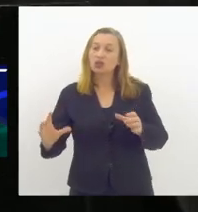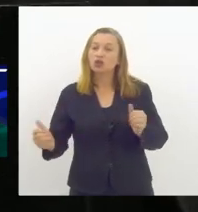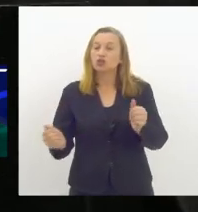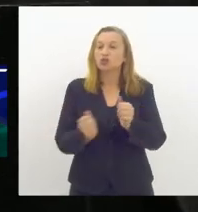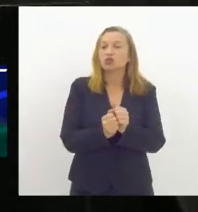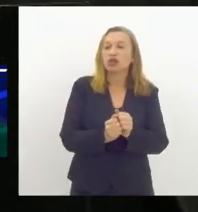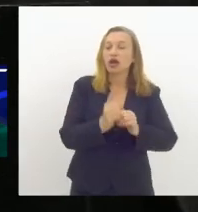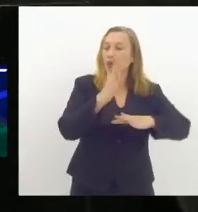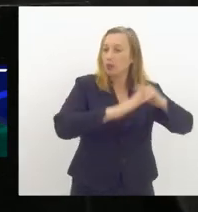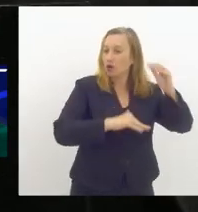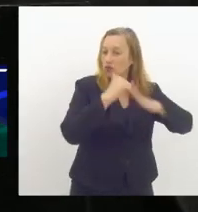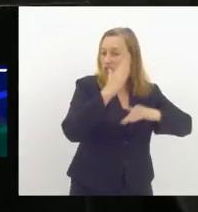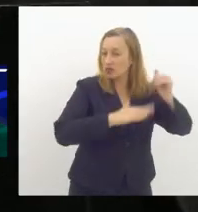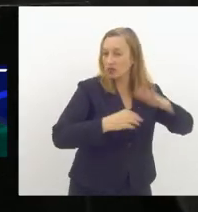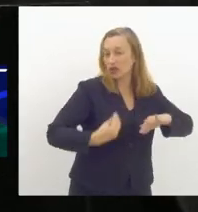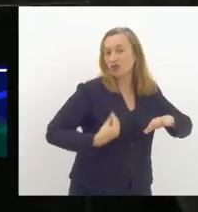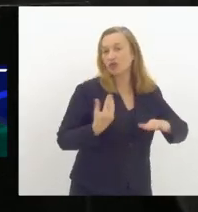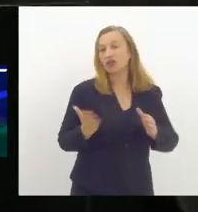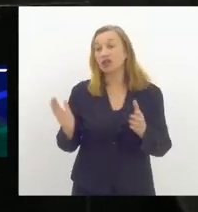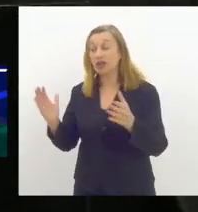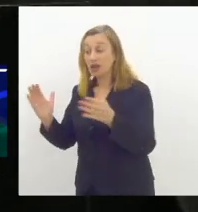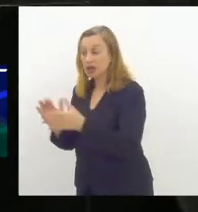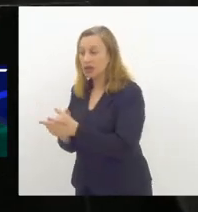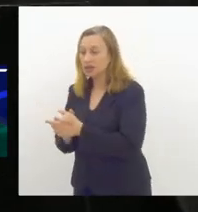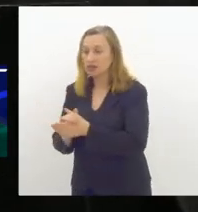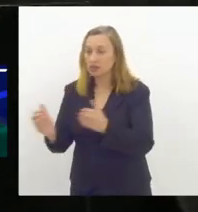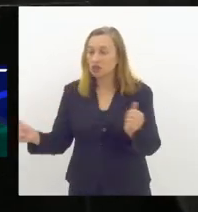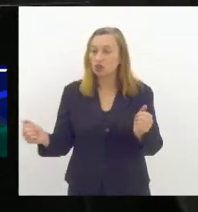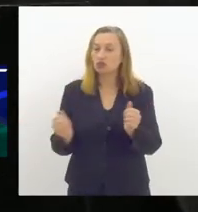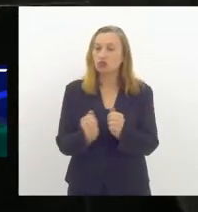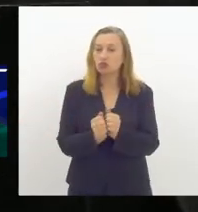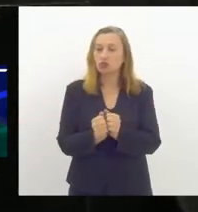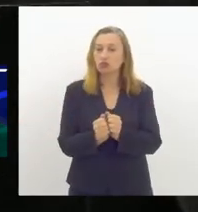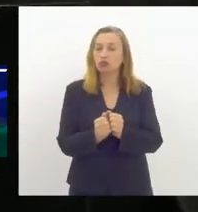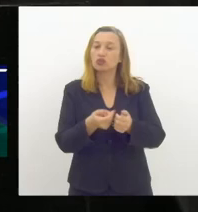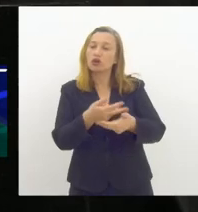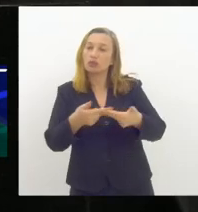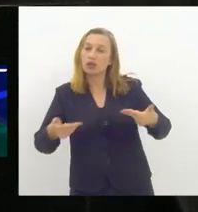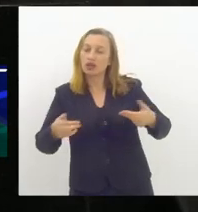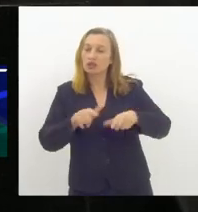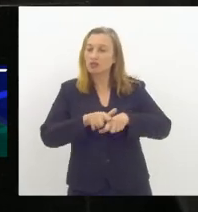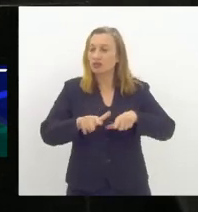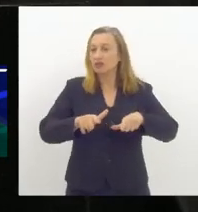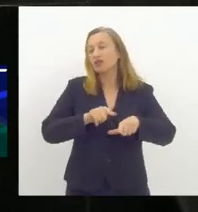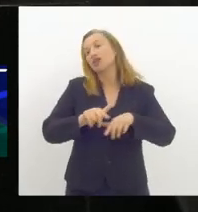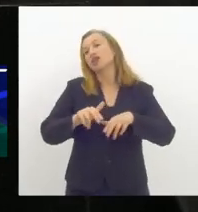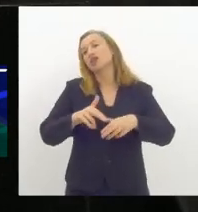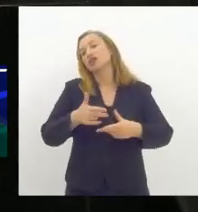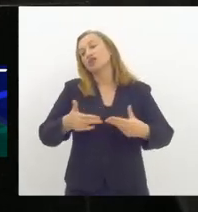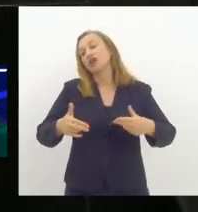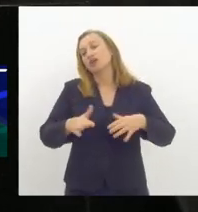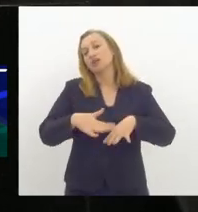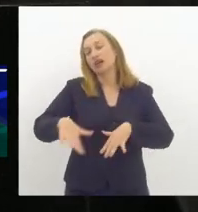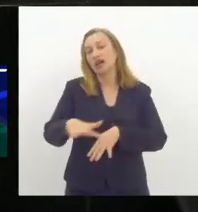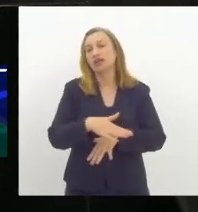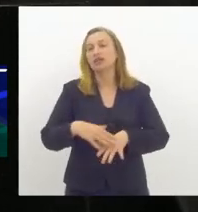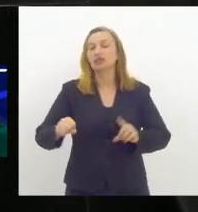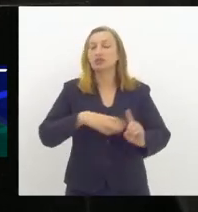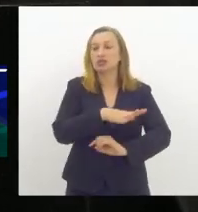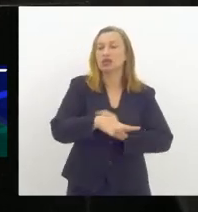com a vida matrimonial ampliando a participação delas em diversos Campos da vida social